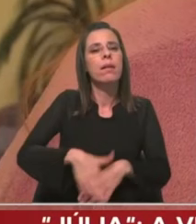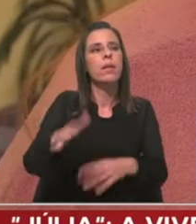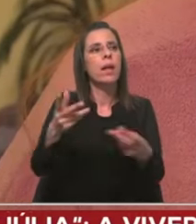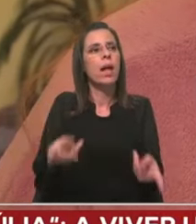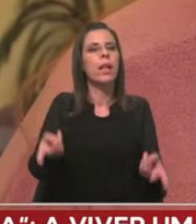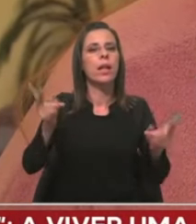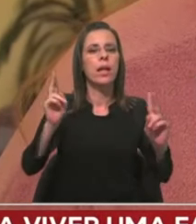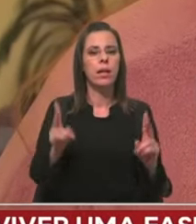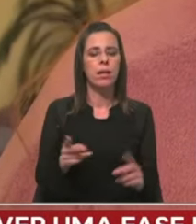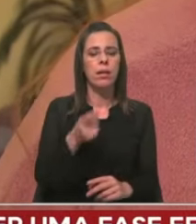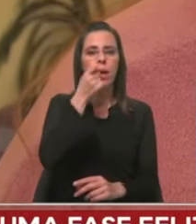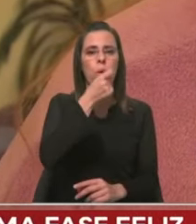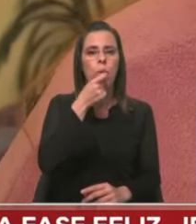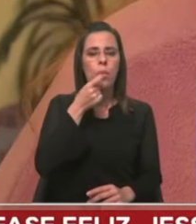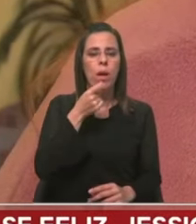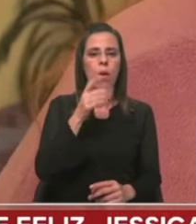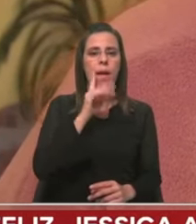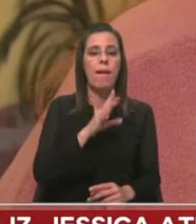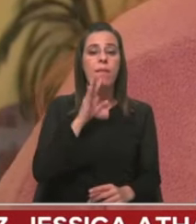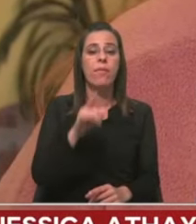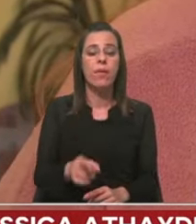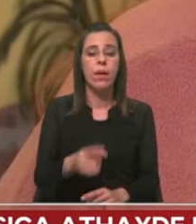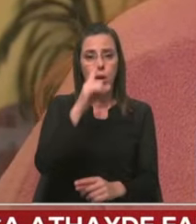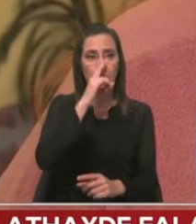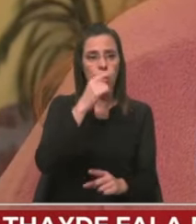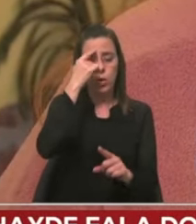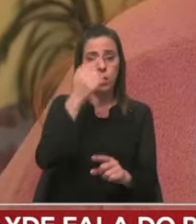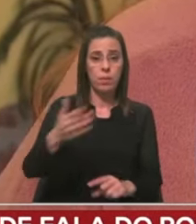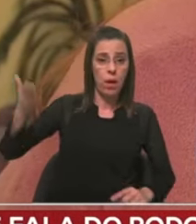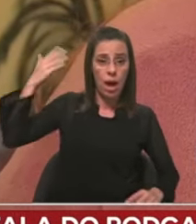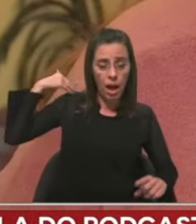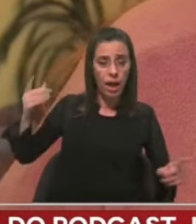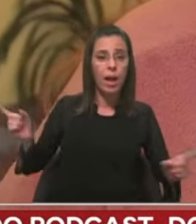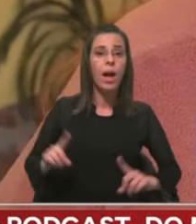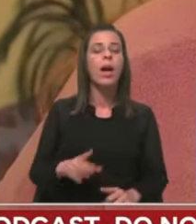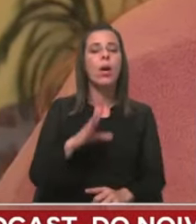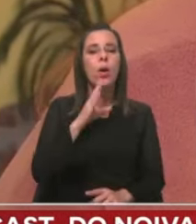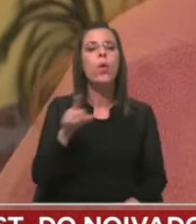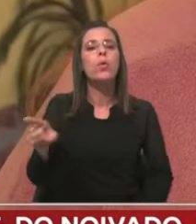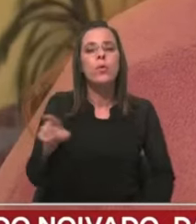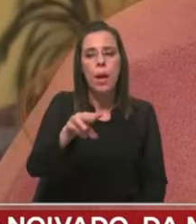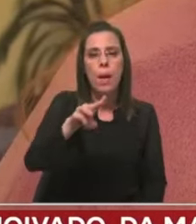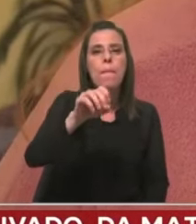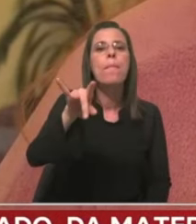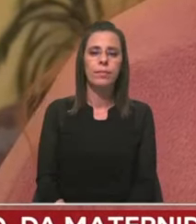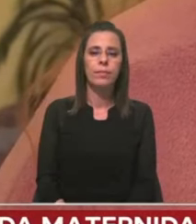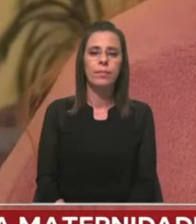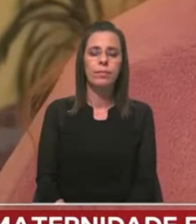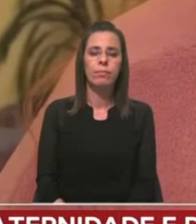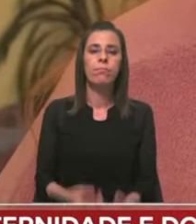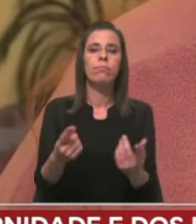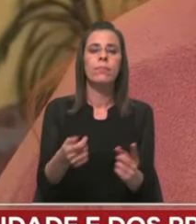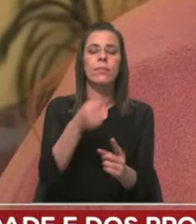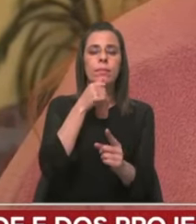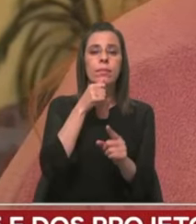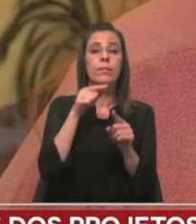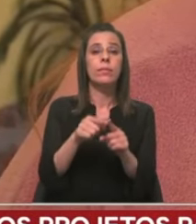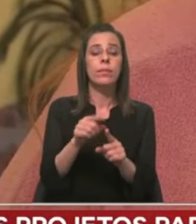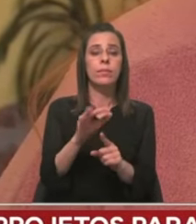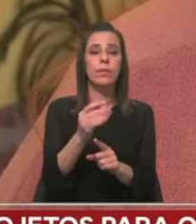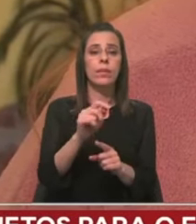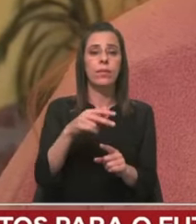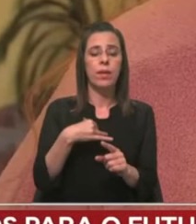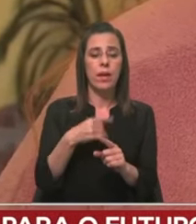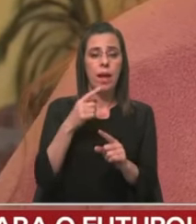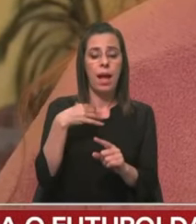liberdade para ir à comunhão da filha não se lembrou disso antes e os filhos da Mónica como é que é a medida de coação do Fernando